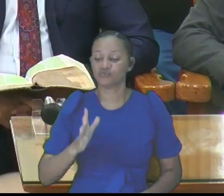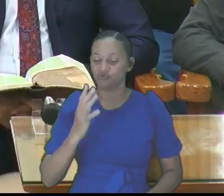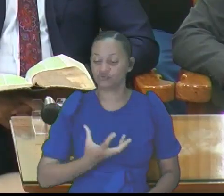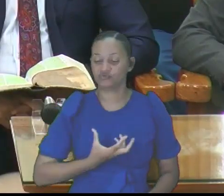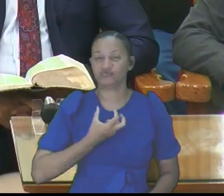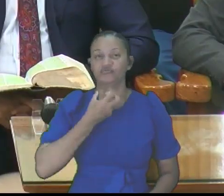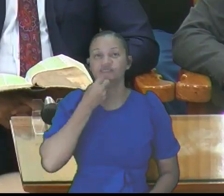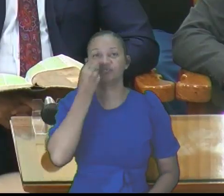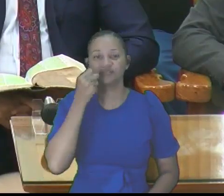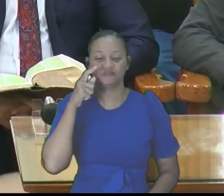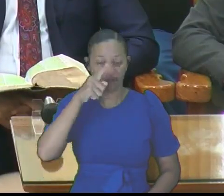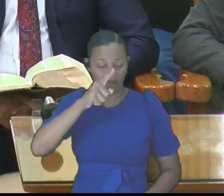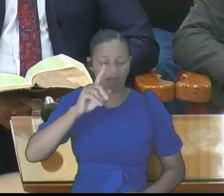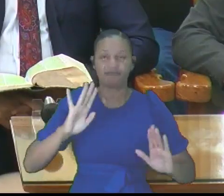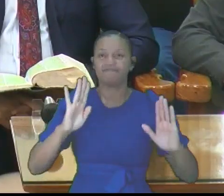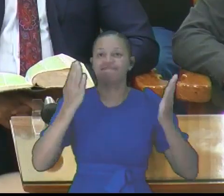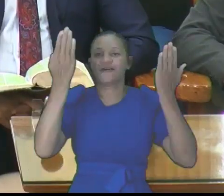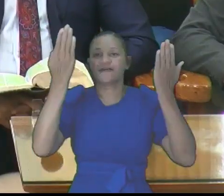salvação no baile.